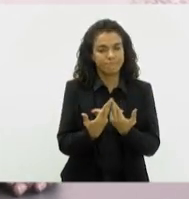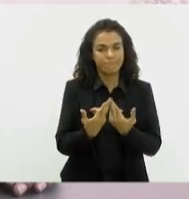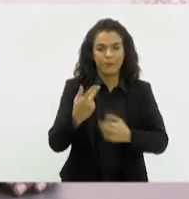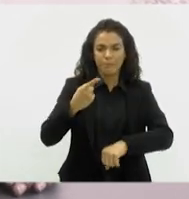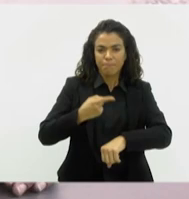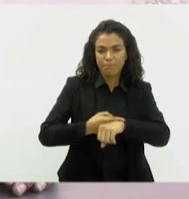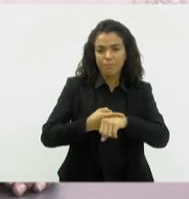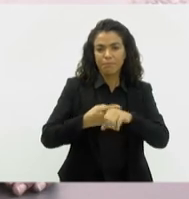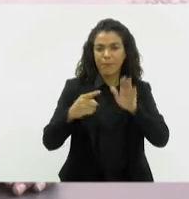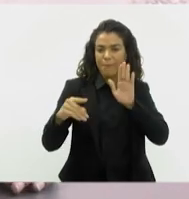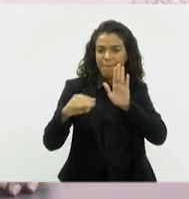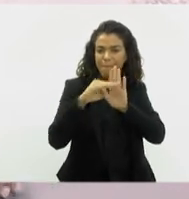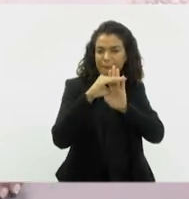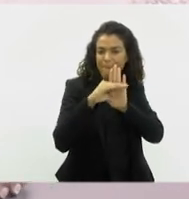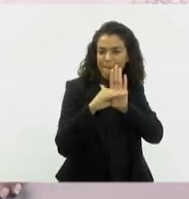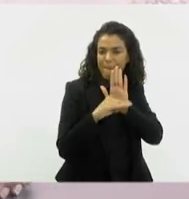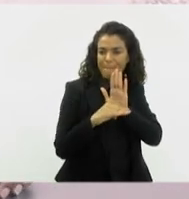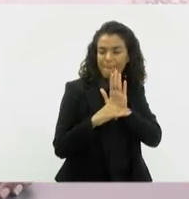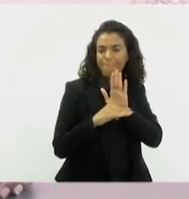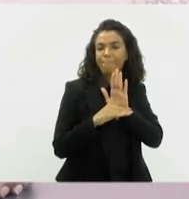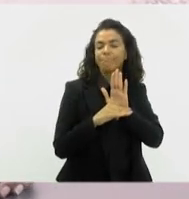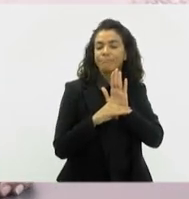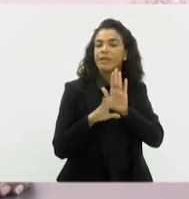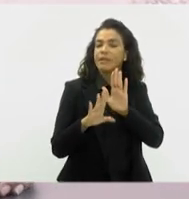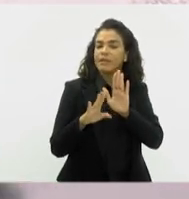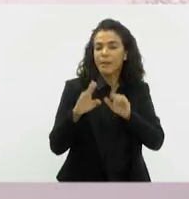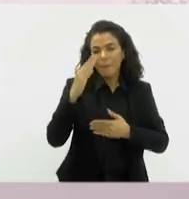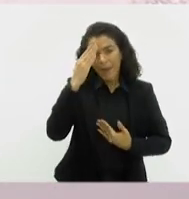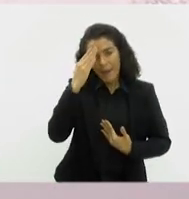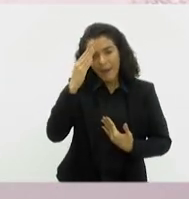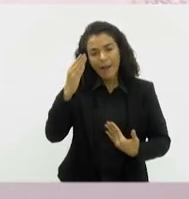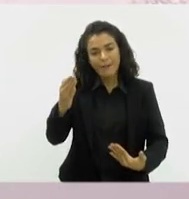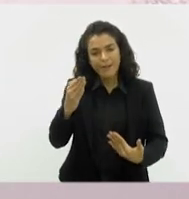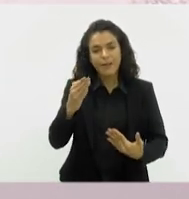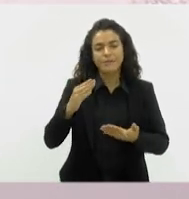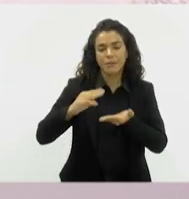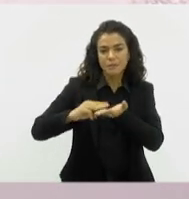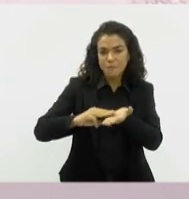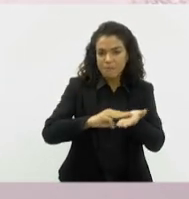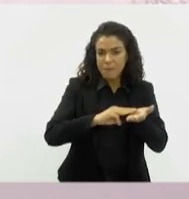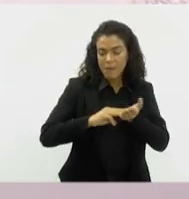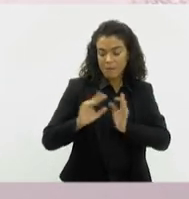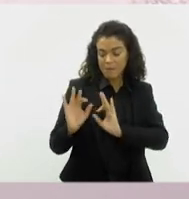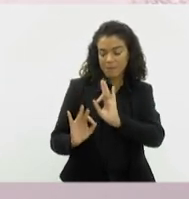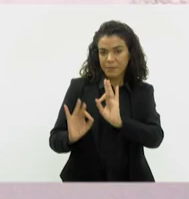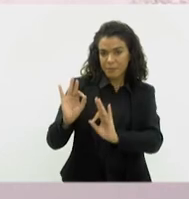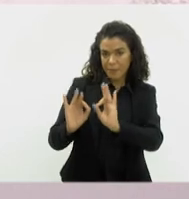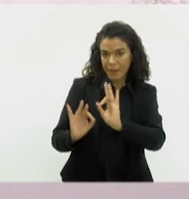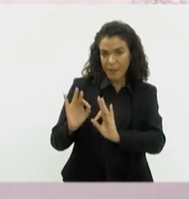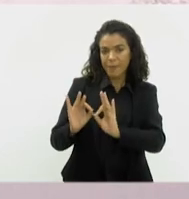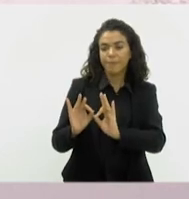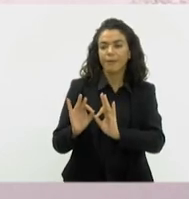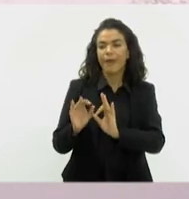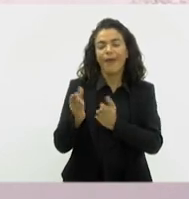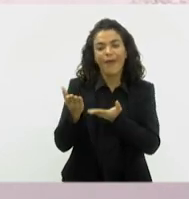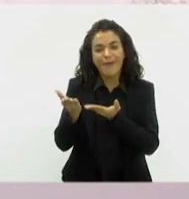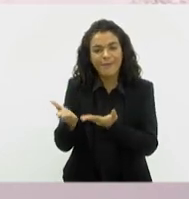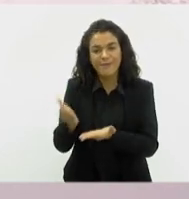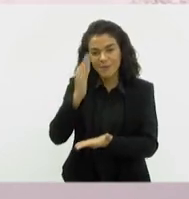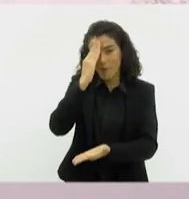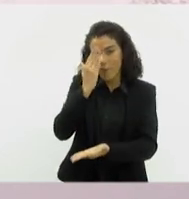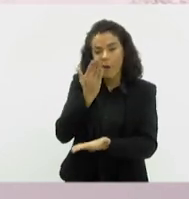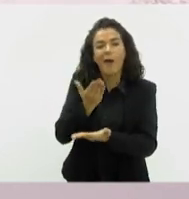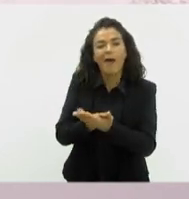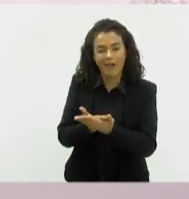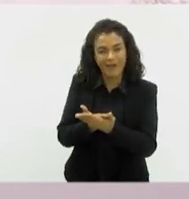dentro do calendário apertado da Alerj. E agradeço aqui também os membros que se prepararam para essa sabatina. É muito isso que eu acredito